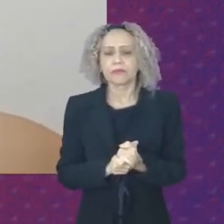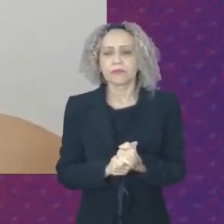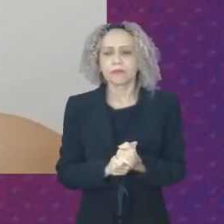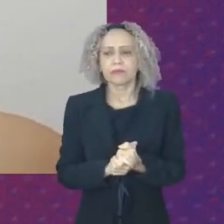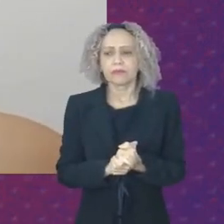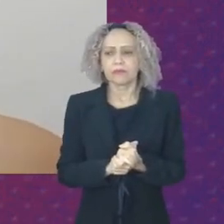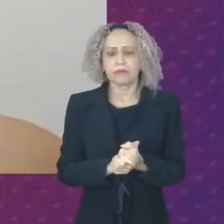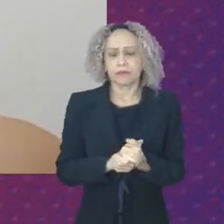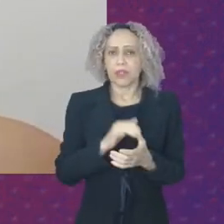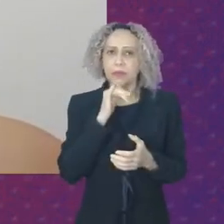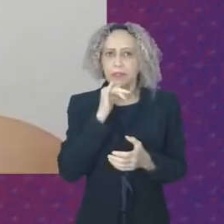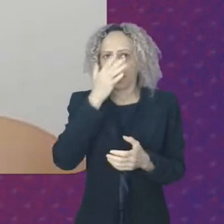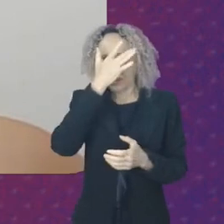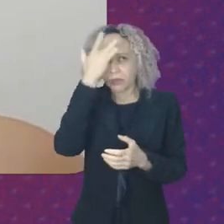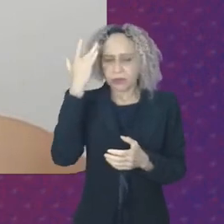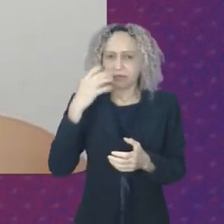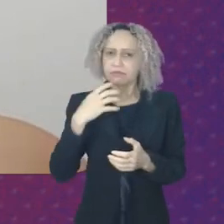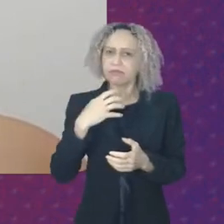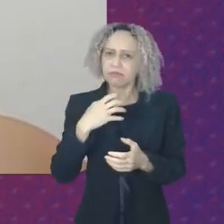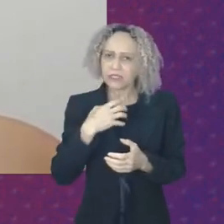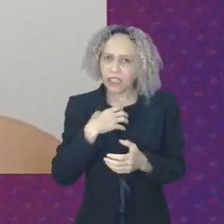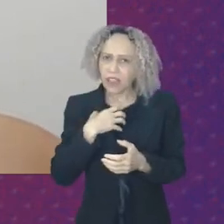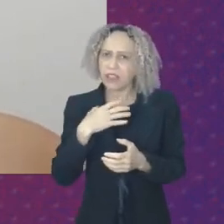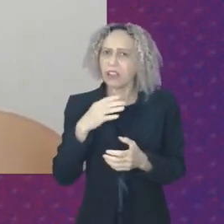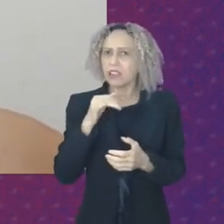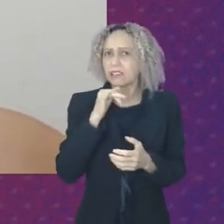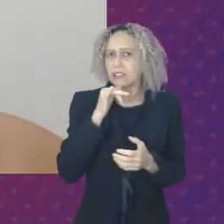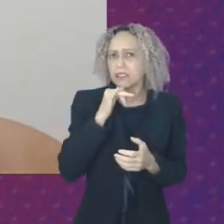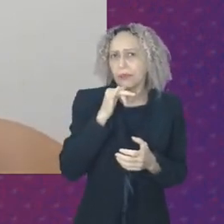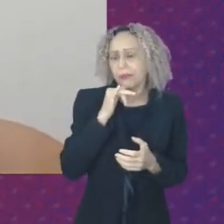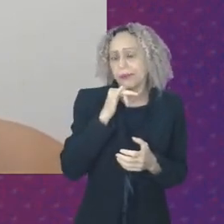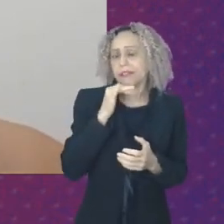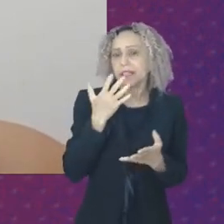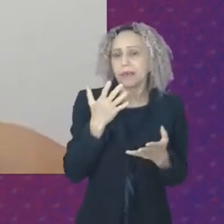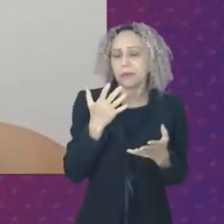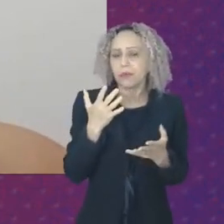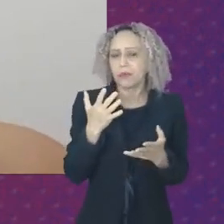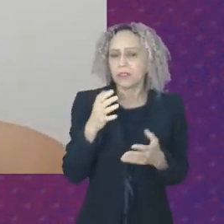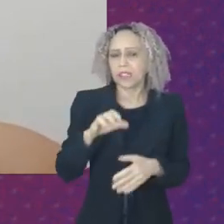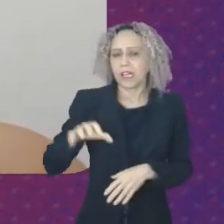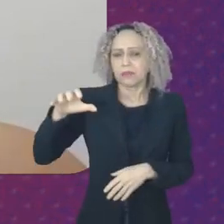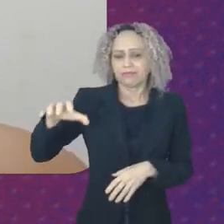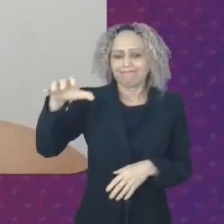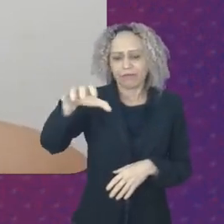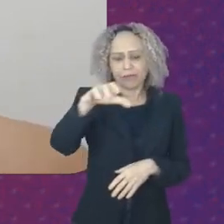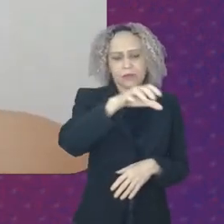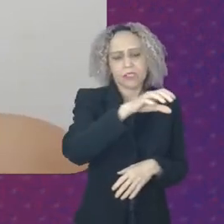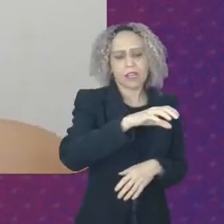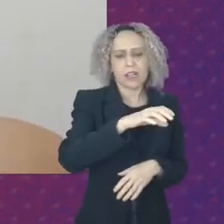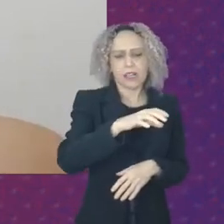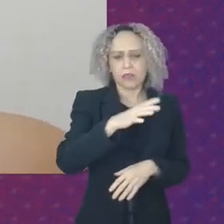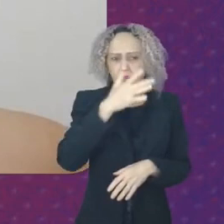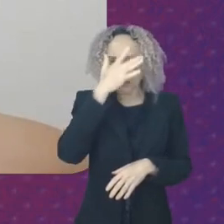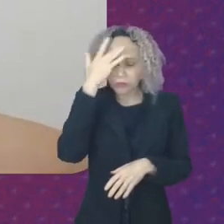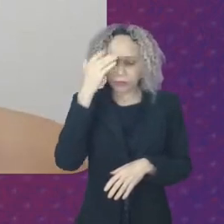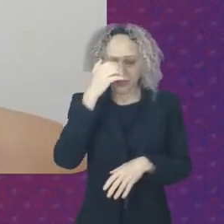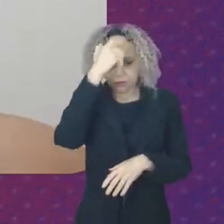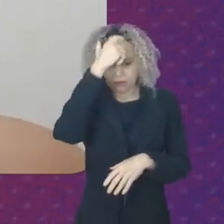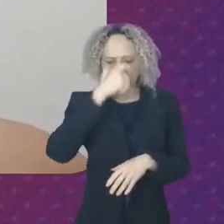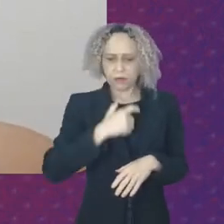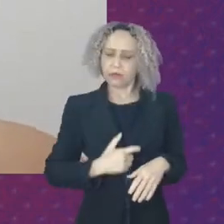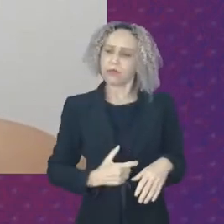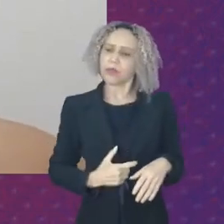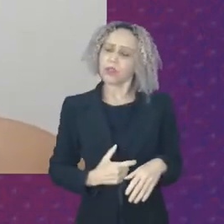nos territórios e que tenha uma base consolidada, porque quando você se coloca como alguém comum, você não